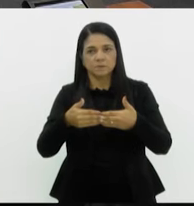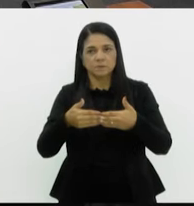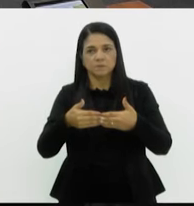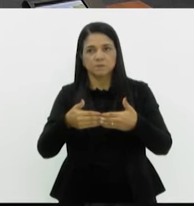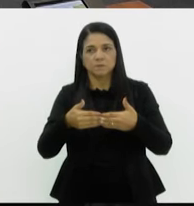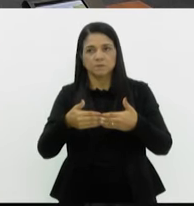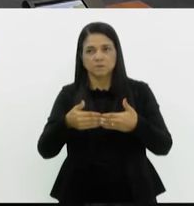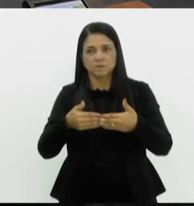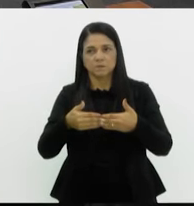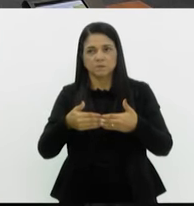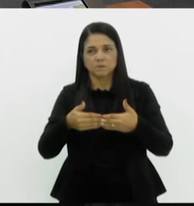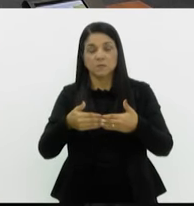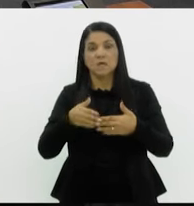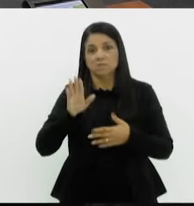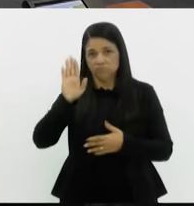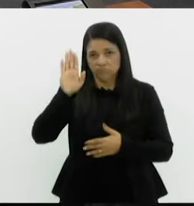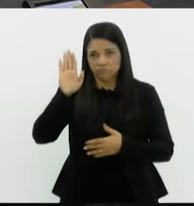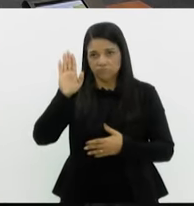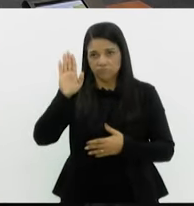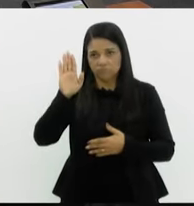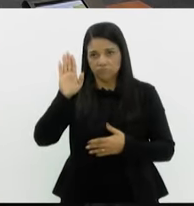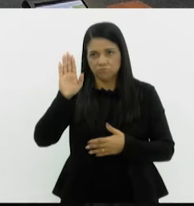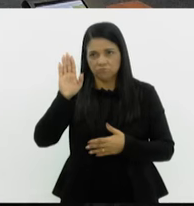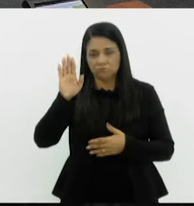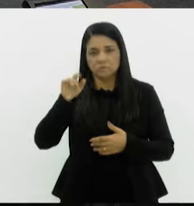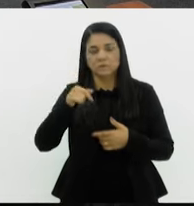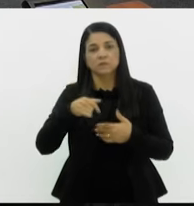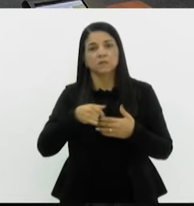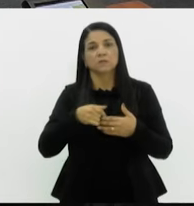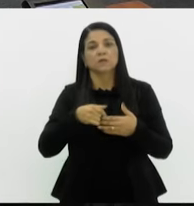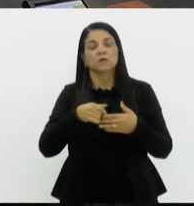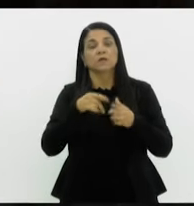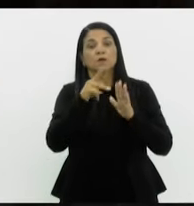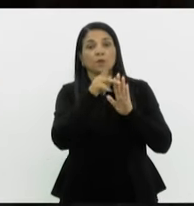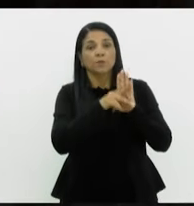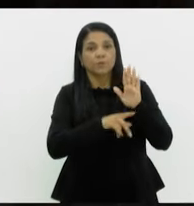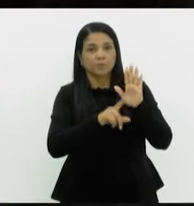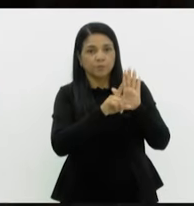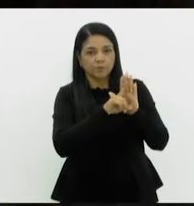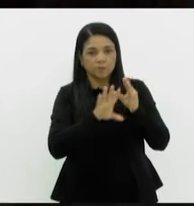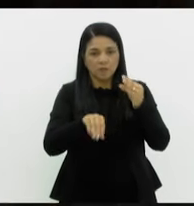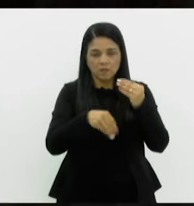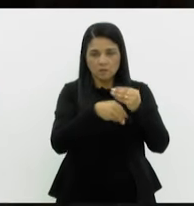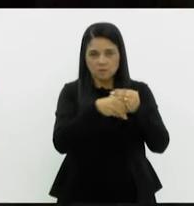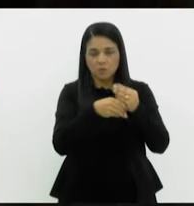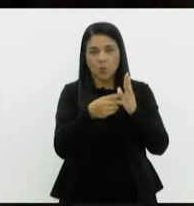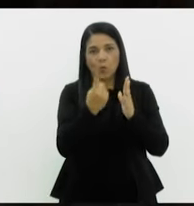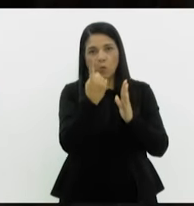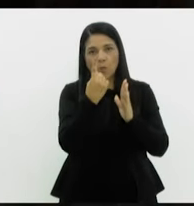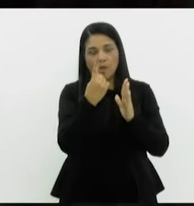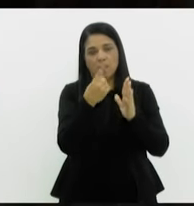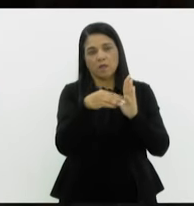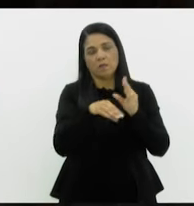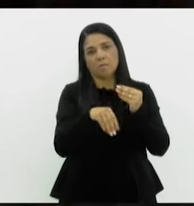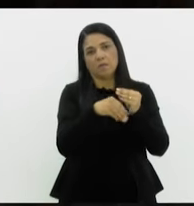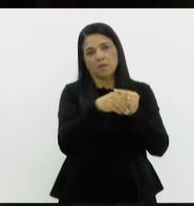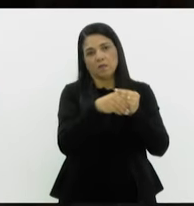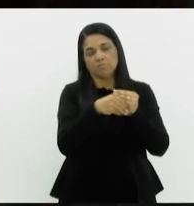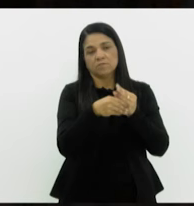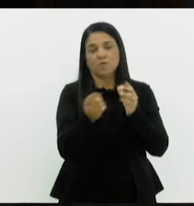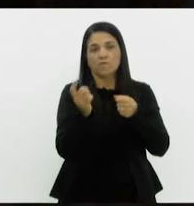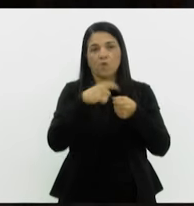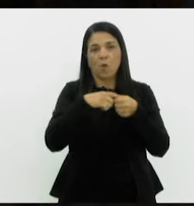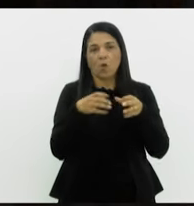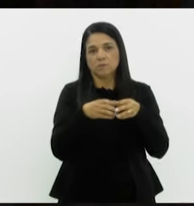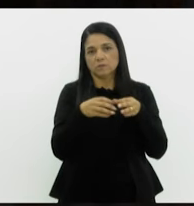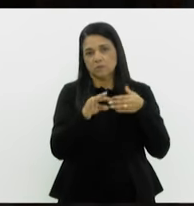Quer discutir, Verônica? Não. O projeto recebeu uma emenda e retorna às comissões.